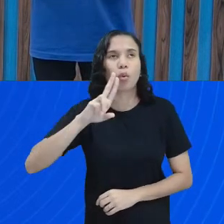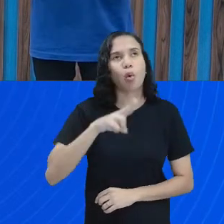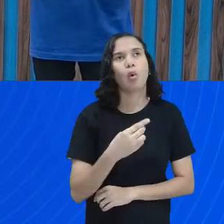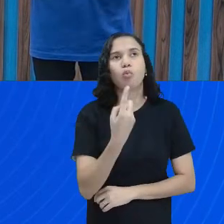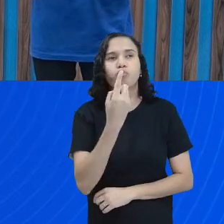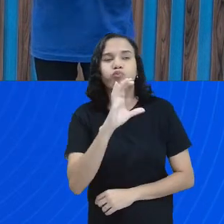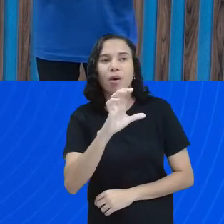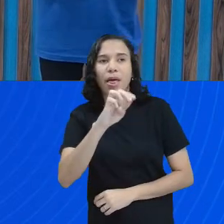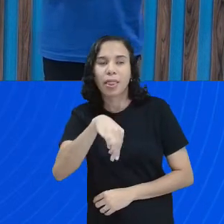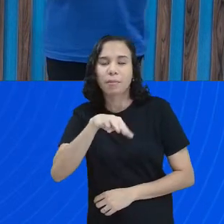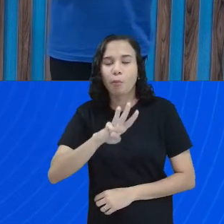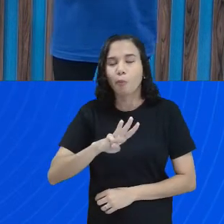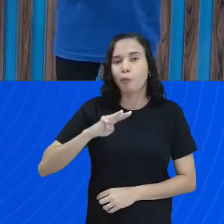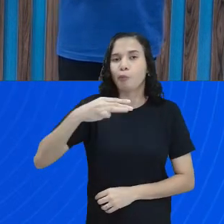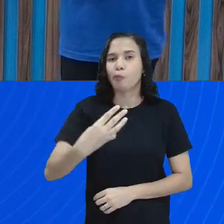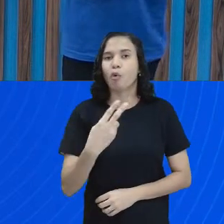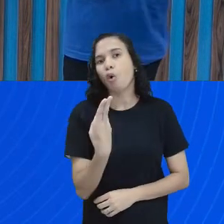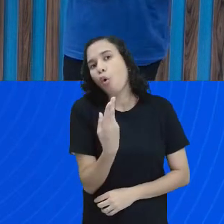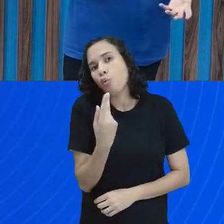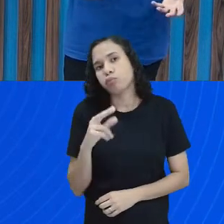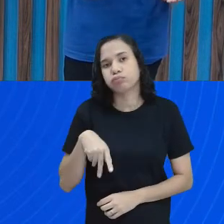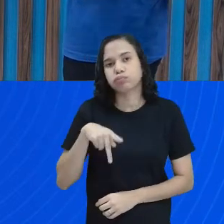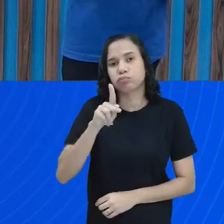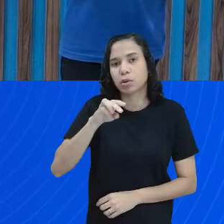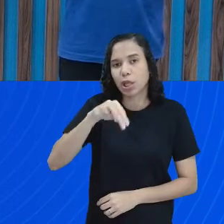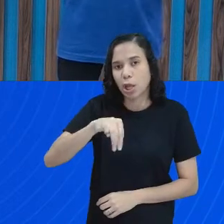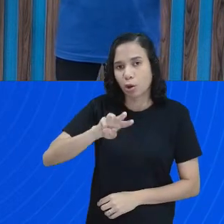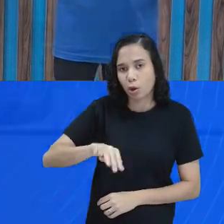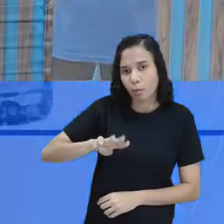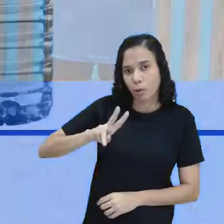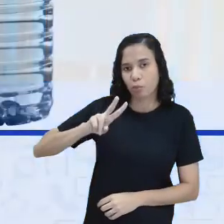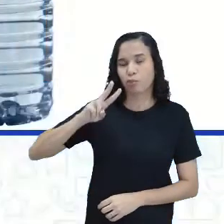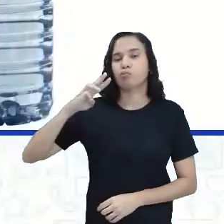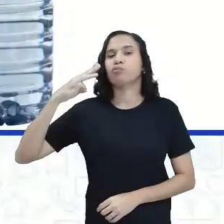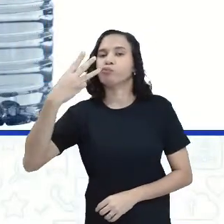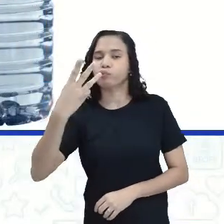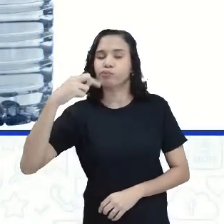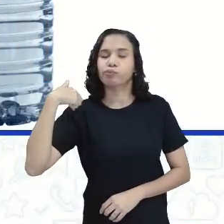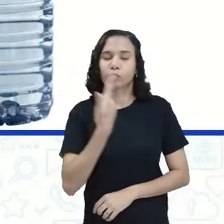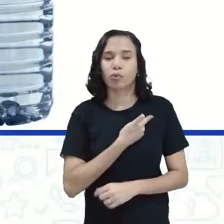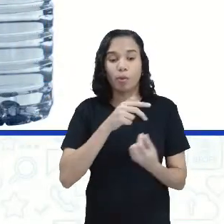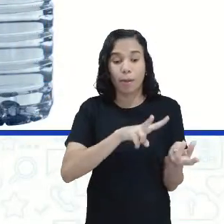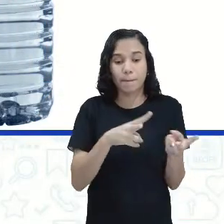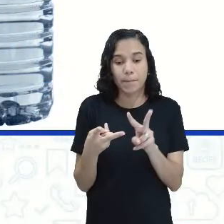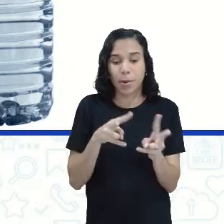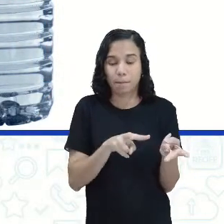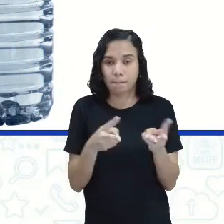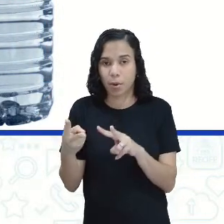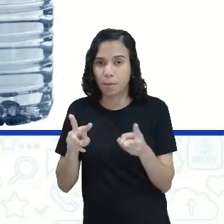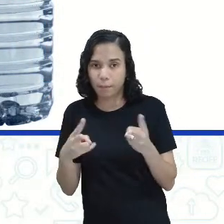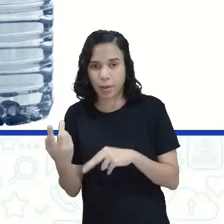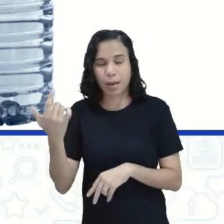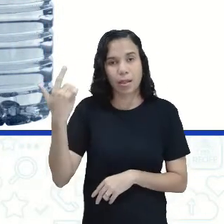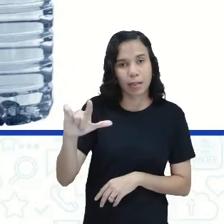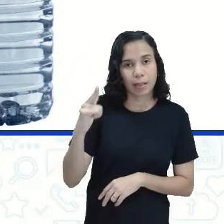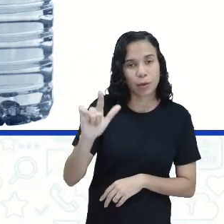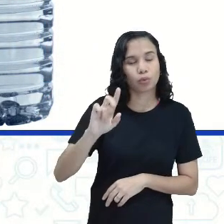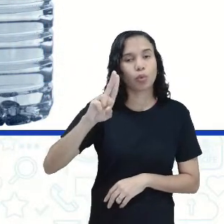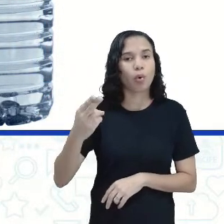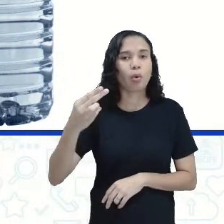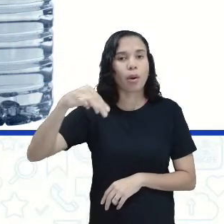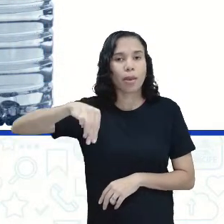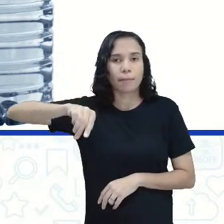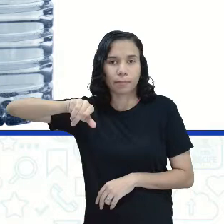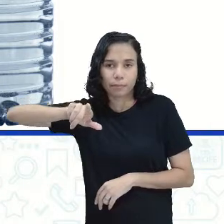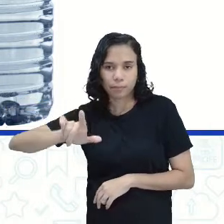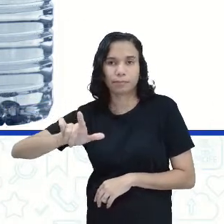centímetro cúbico, seja lá 1 quilômetro cúbico. Pode ser assim também. E a gente vai converter tudo isso para litro ou mililitro.